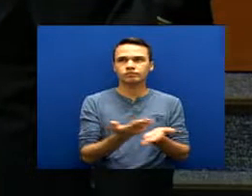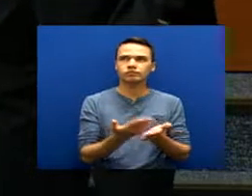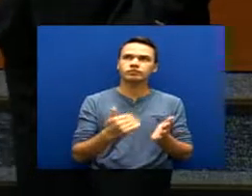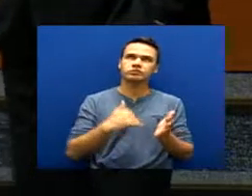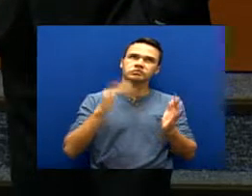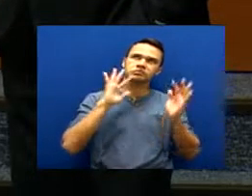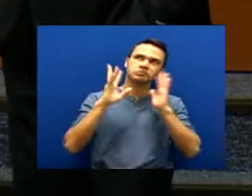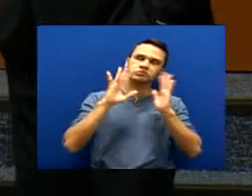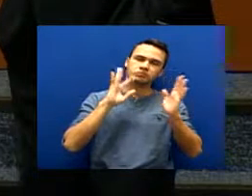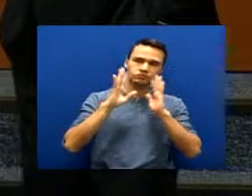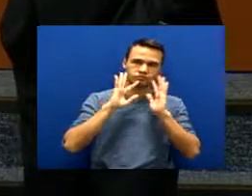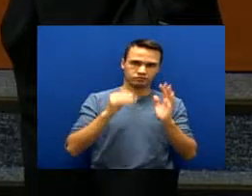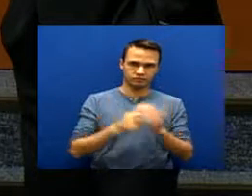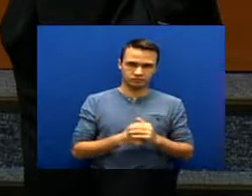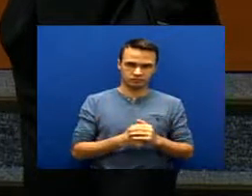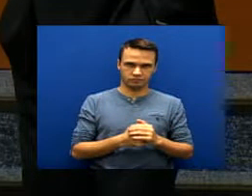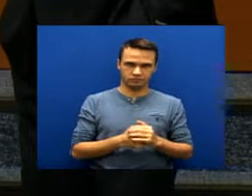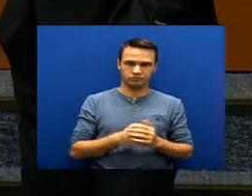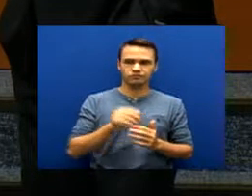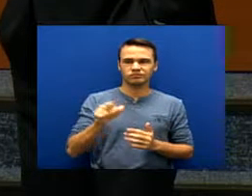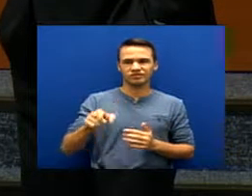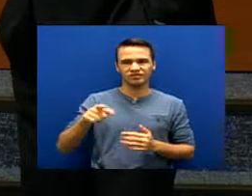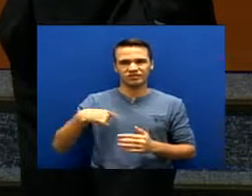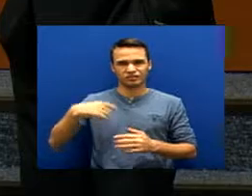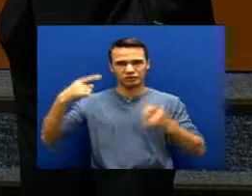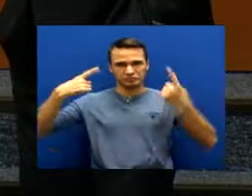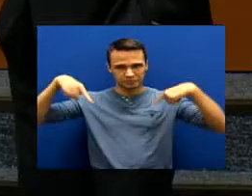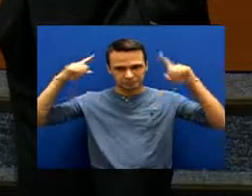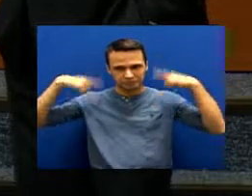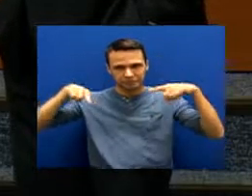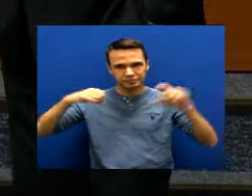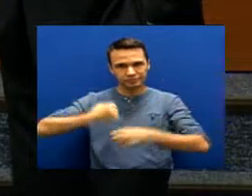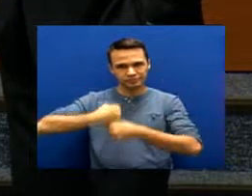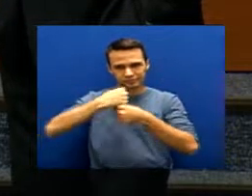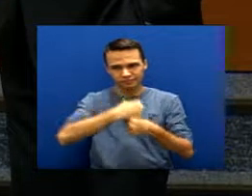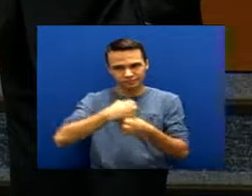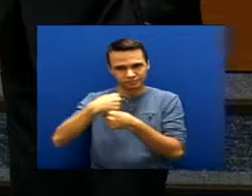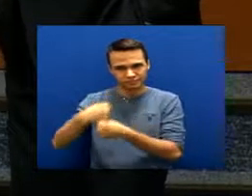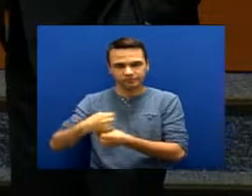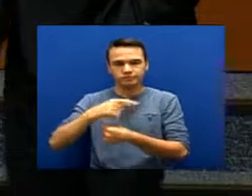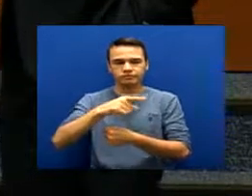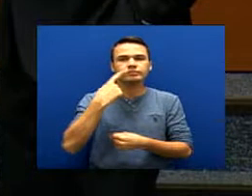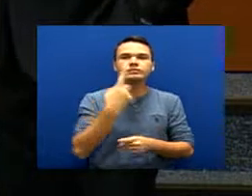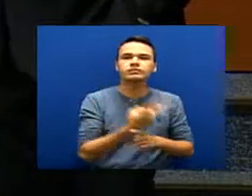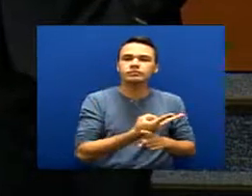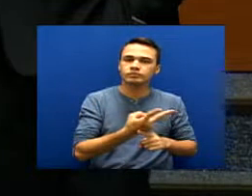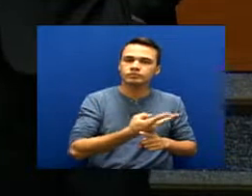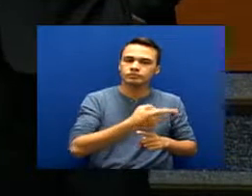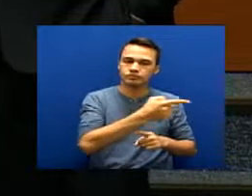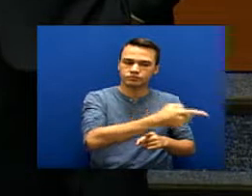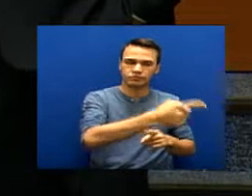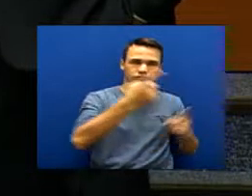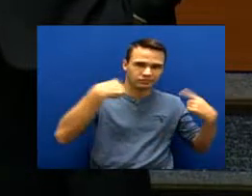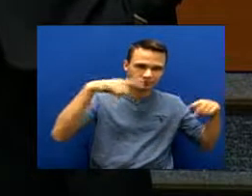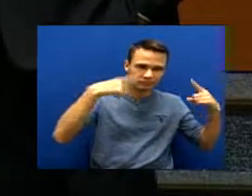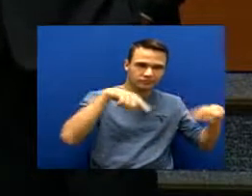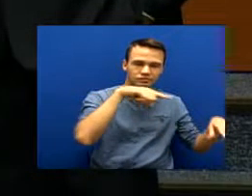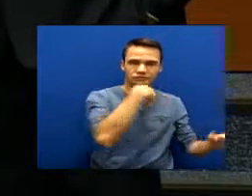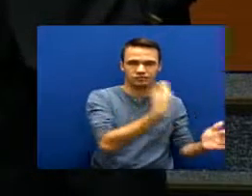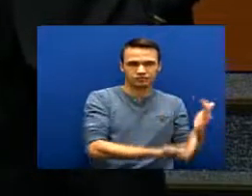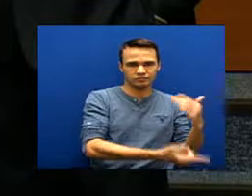nossos modelos, como Amós, gritando, ai de vós que vivem comodamente em Sião,